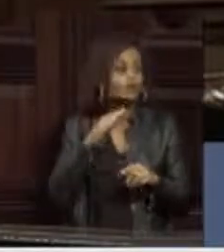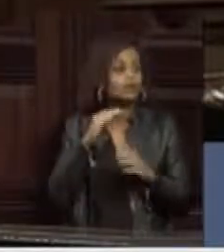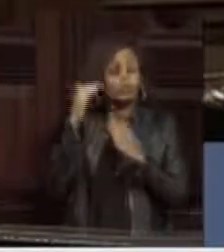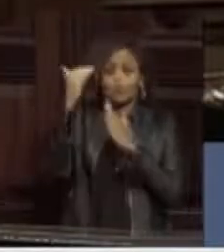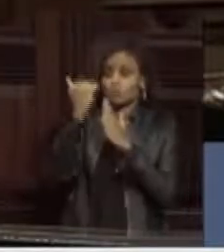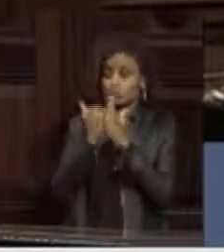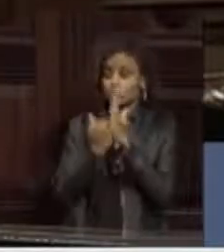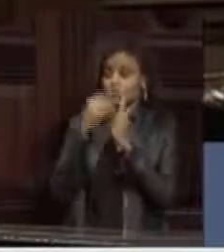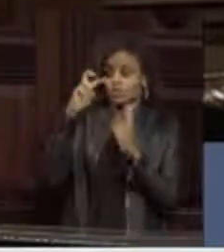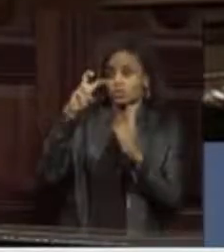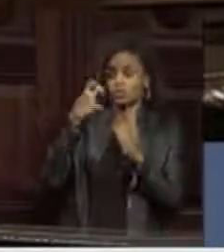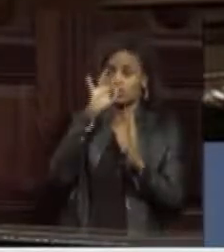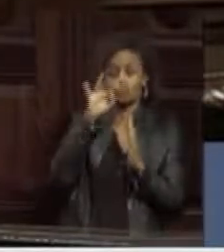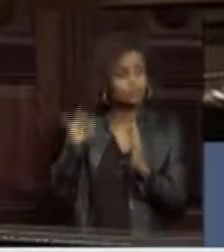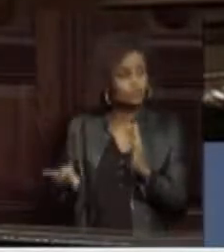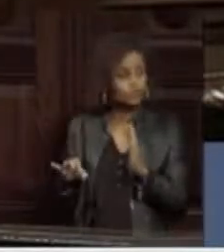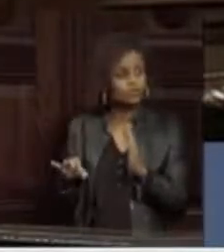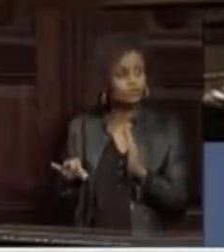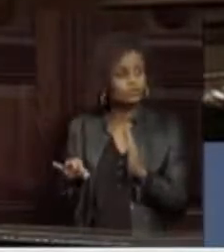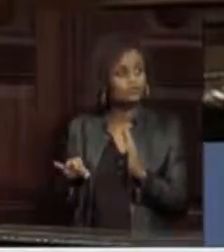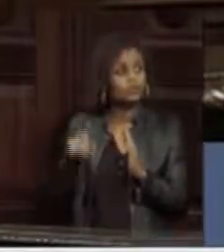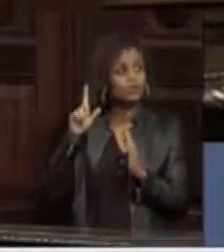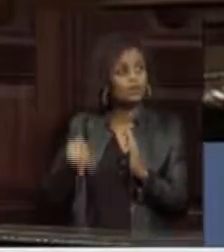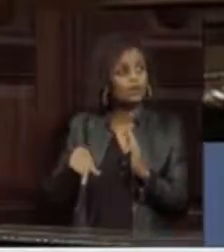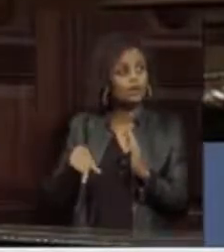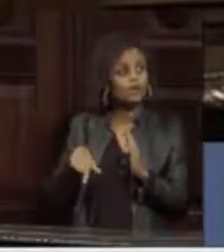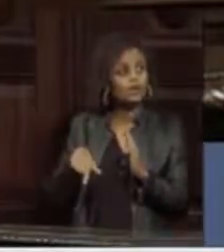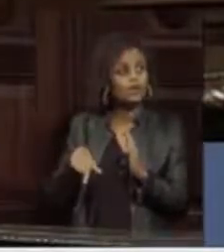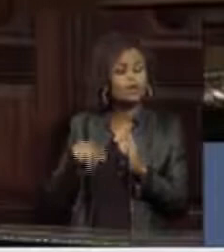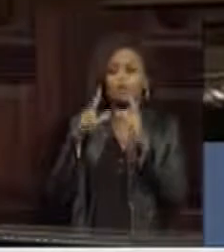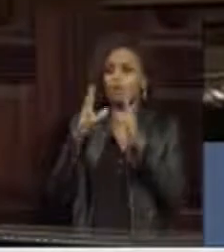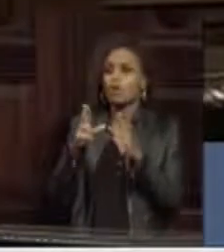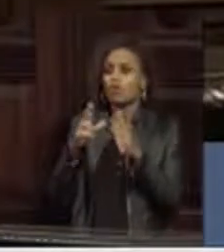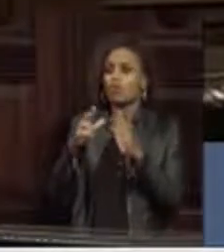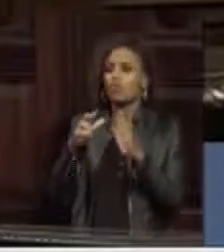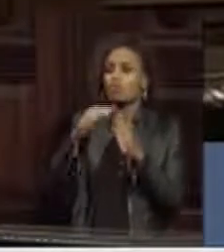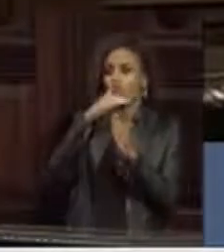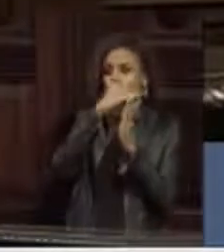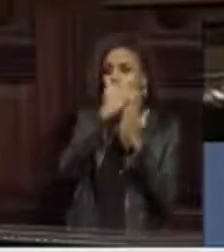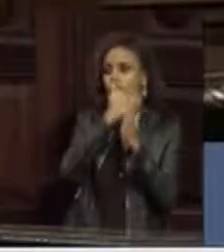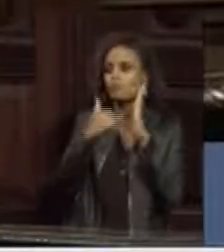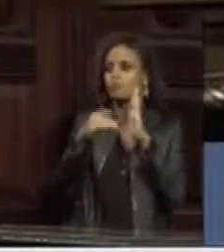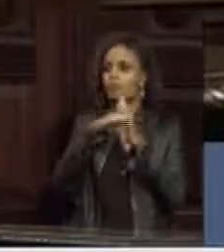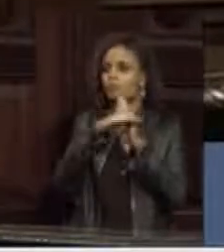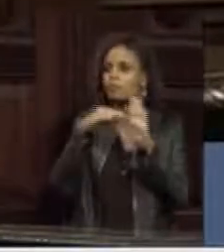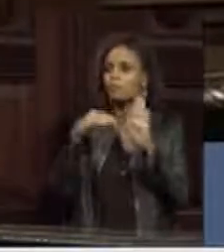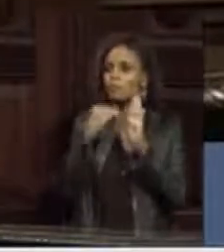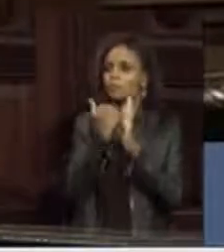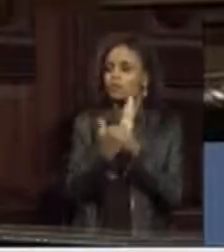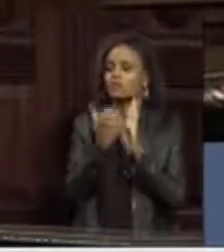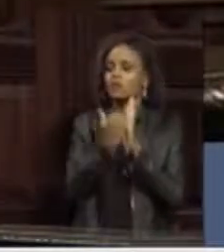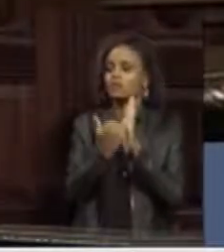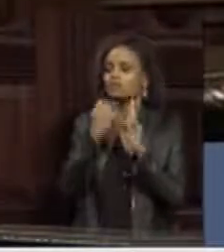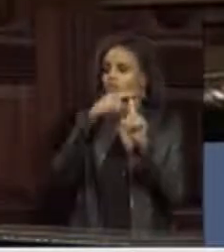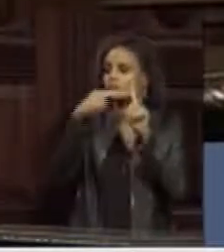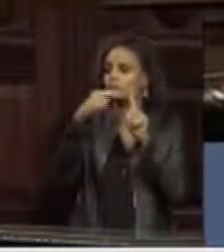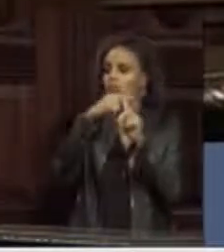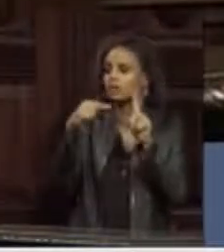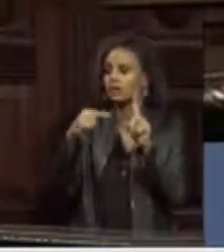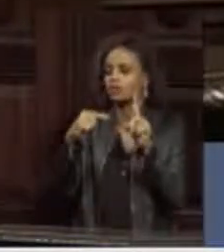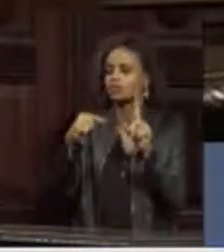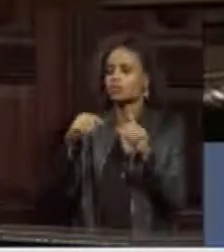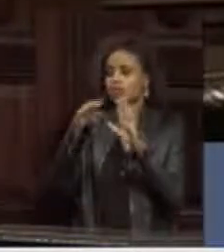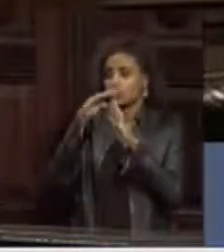5 é reduzir em 50% a receita com royalties do petróleo